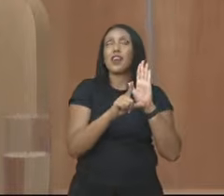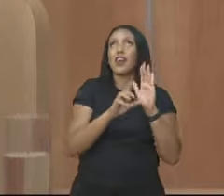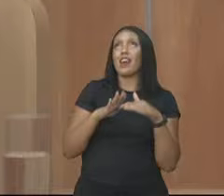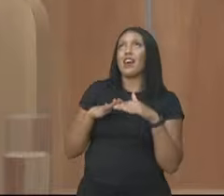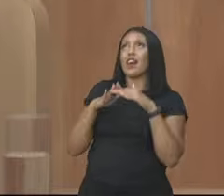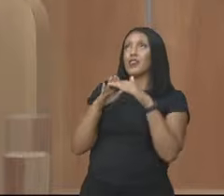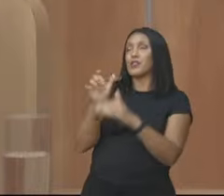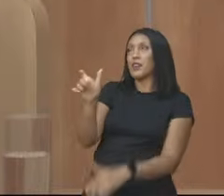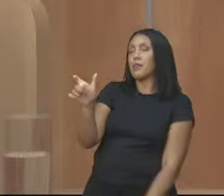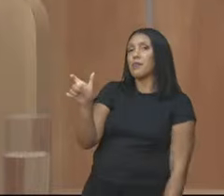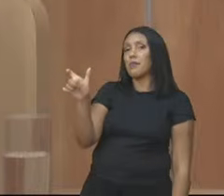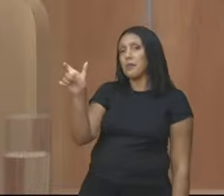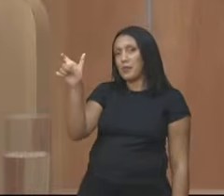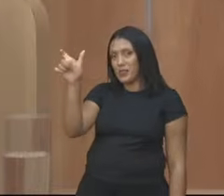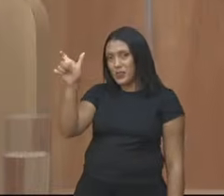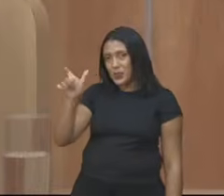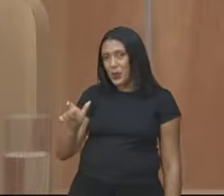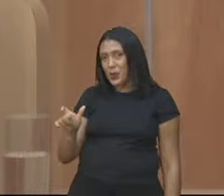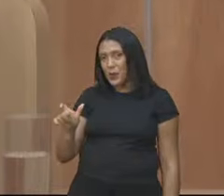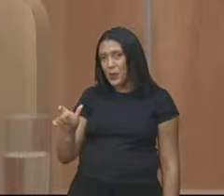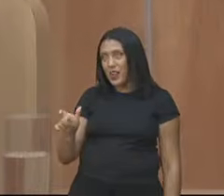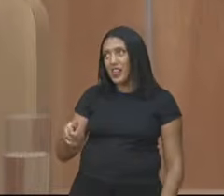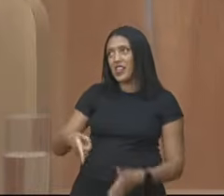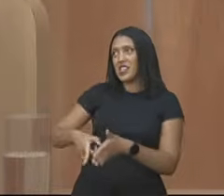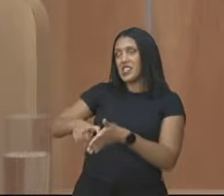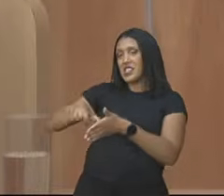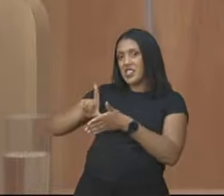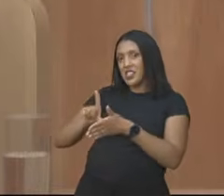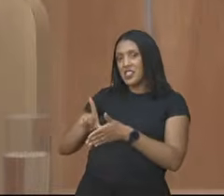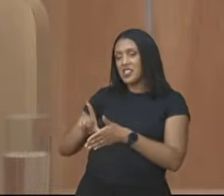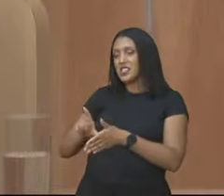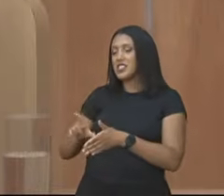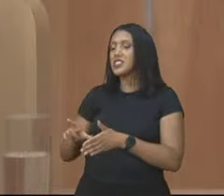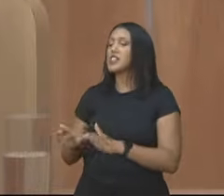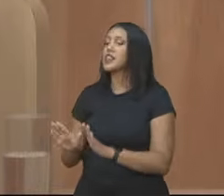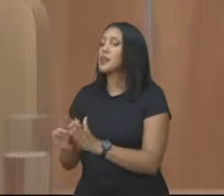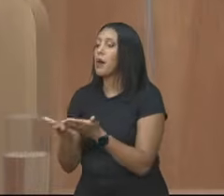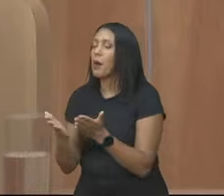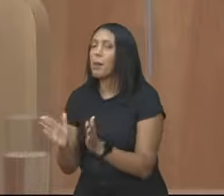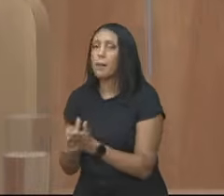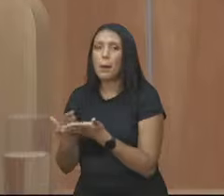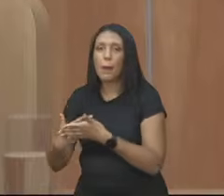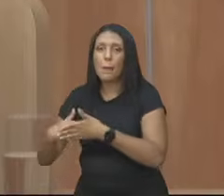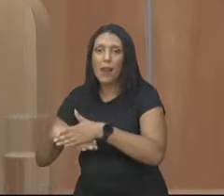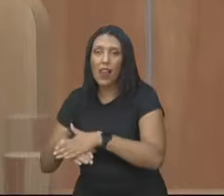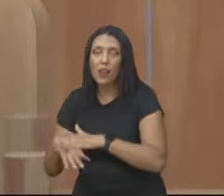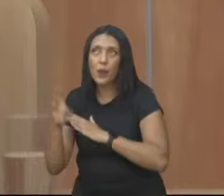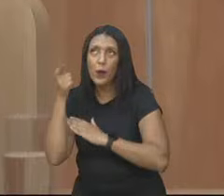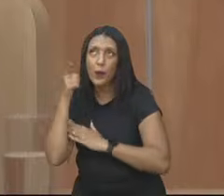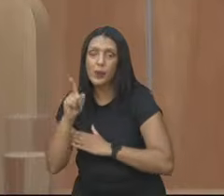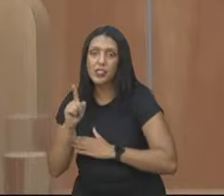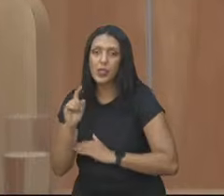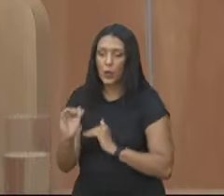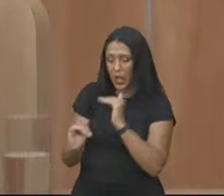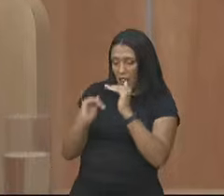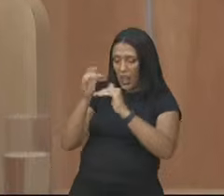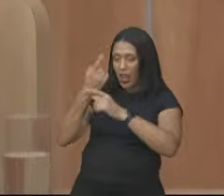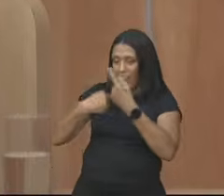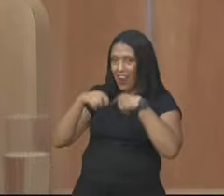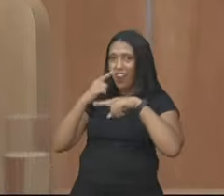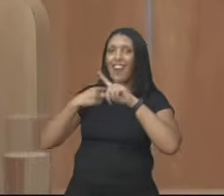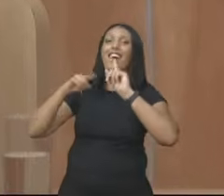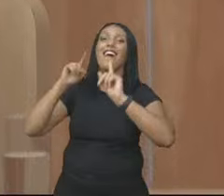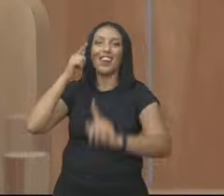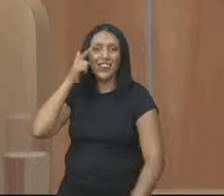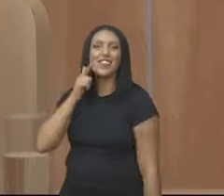emocionei porque eu também vim de baixo. E nunca se coloque como pequeno, coloque-se como grande. Porque eu fui servente de pedreiro, não tem